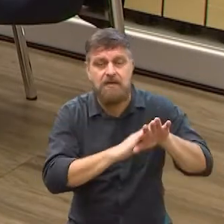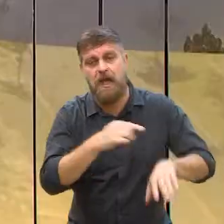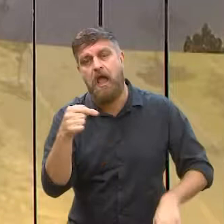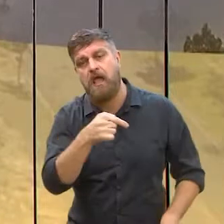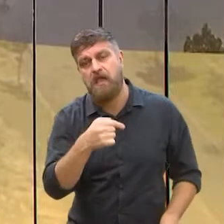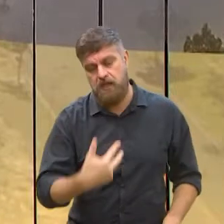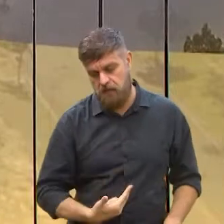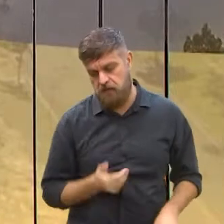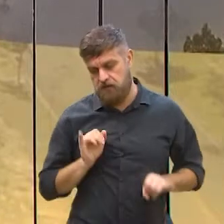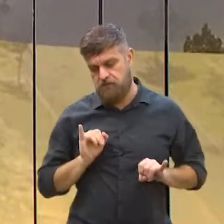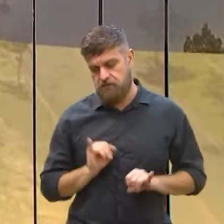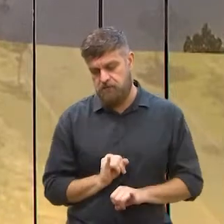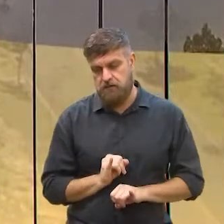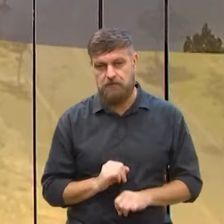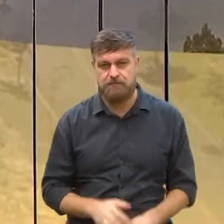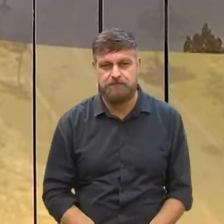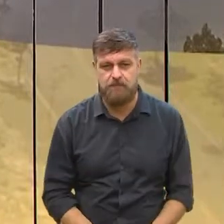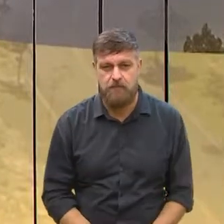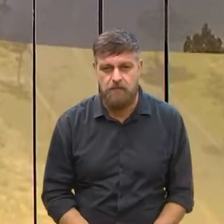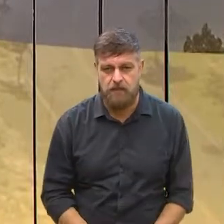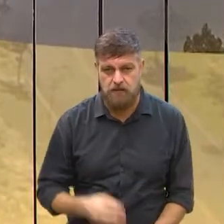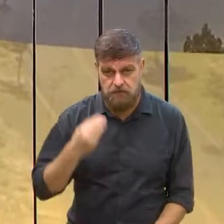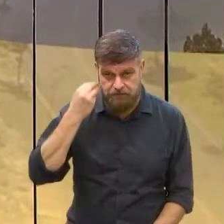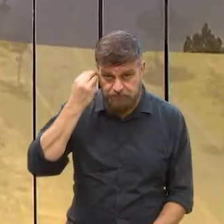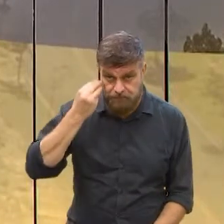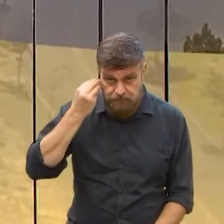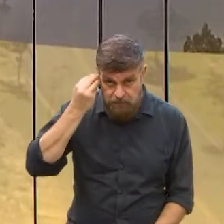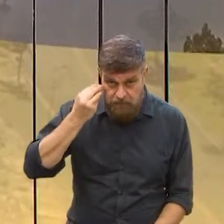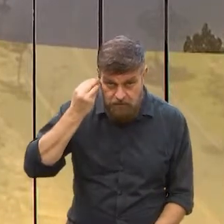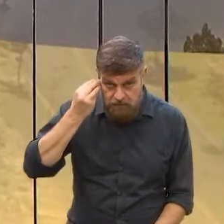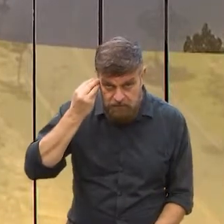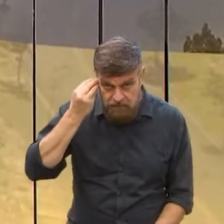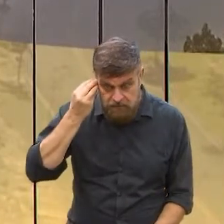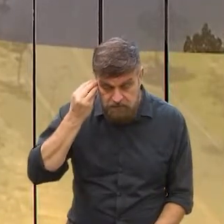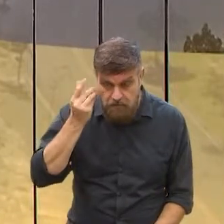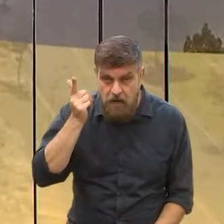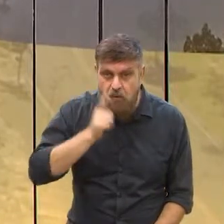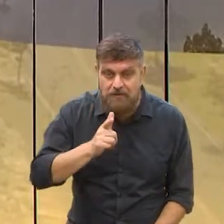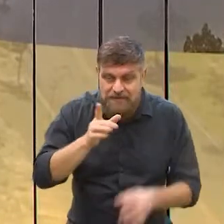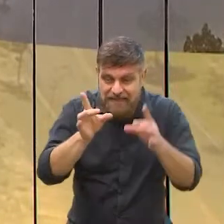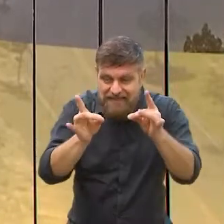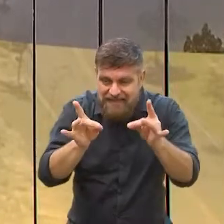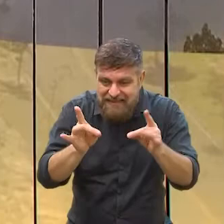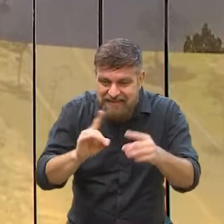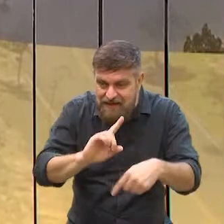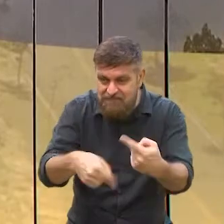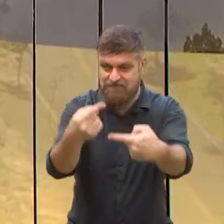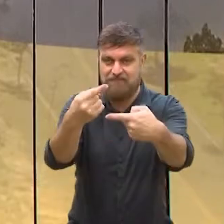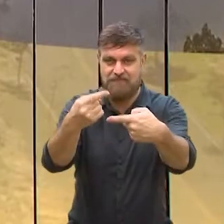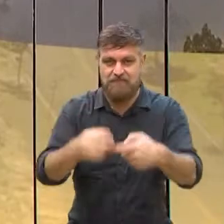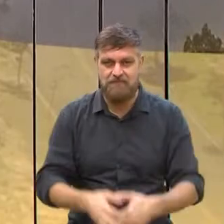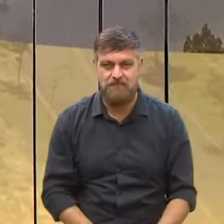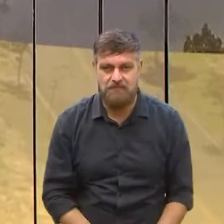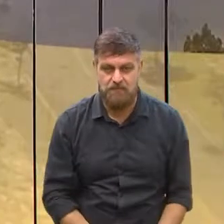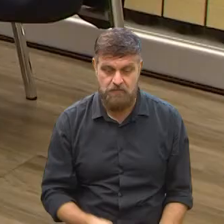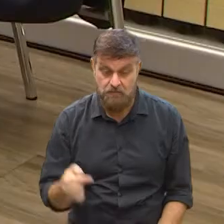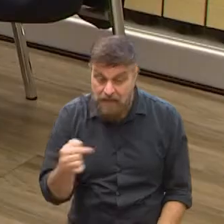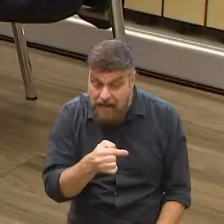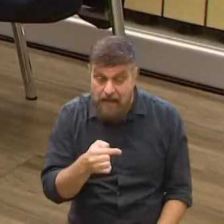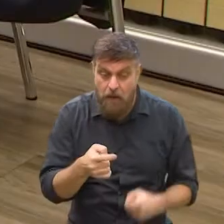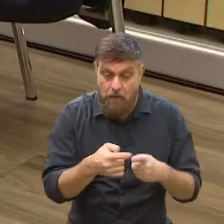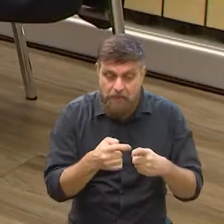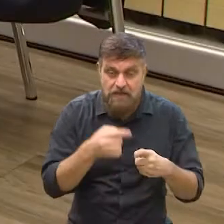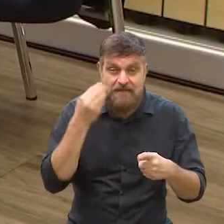a experiência, ela é tida para ter resultados finos, né? Como eu comentei. A